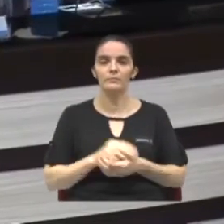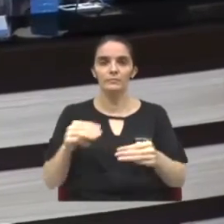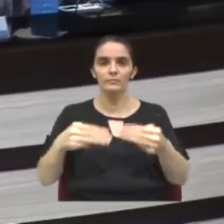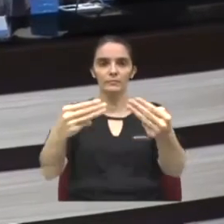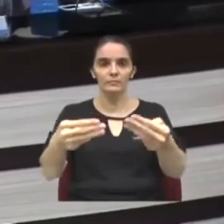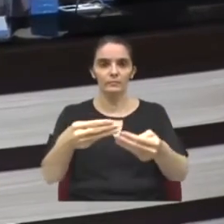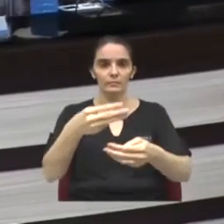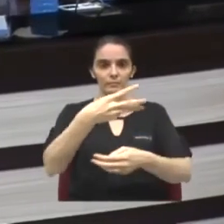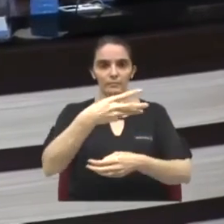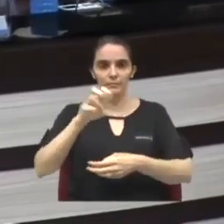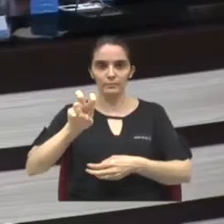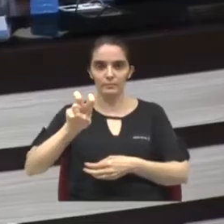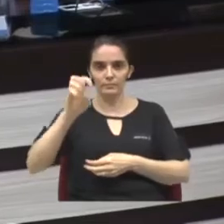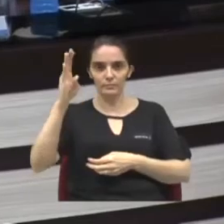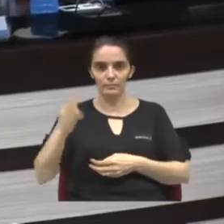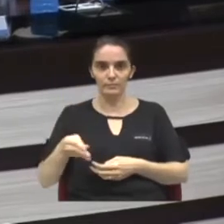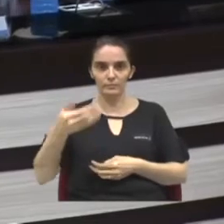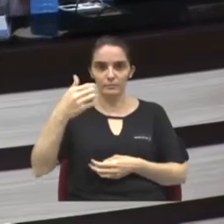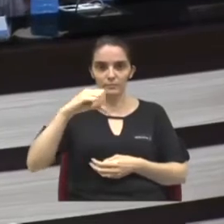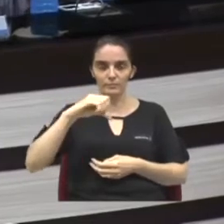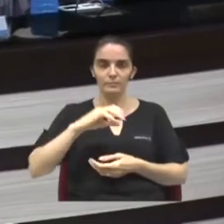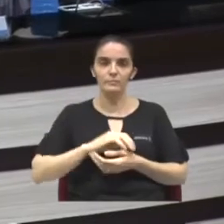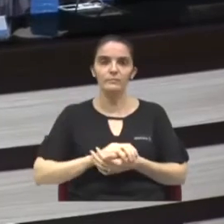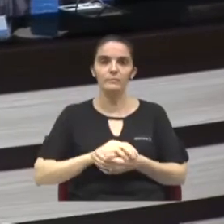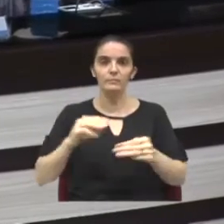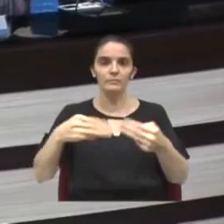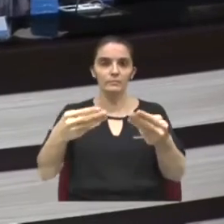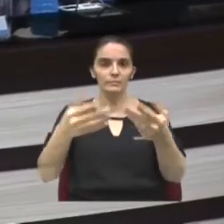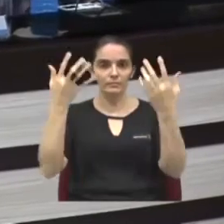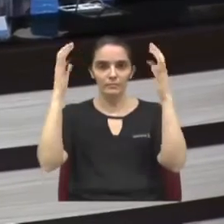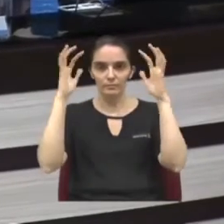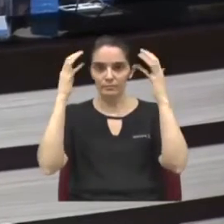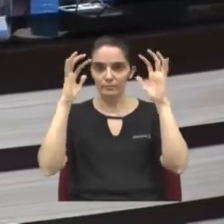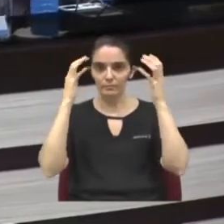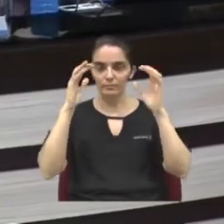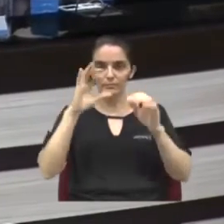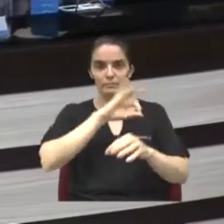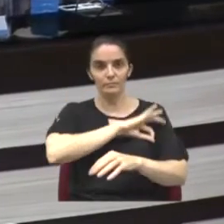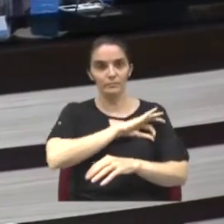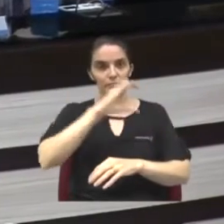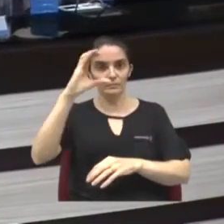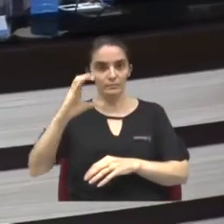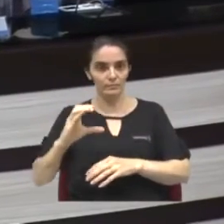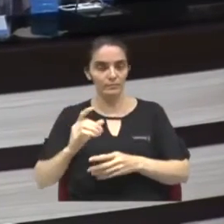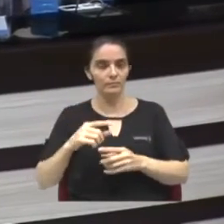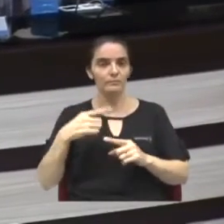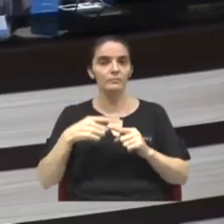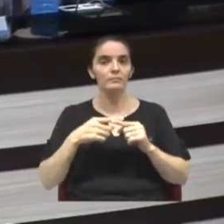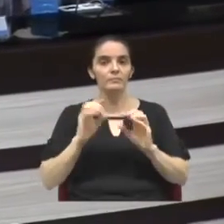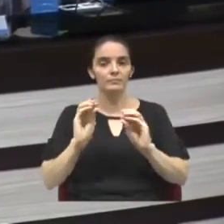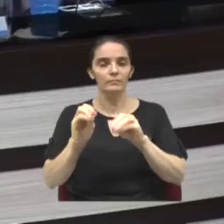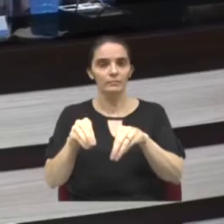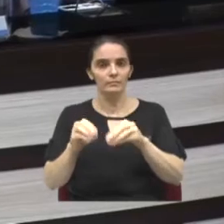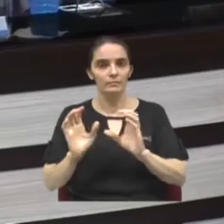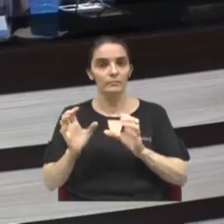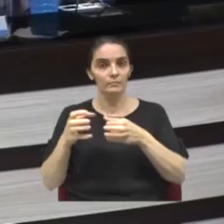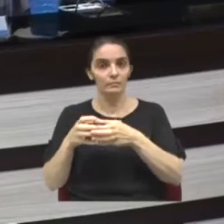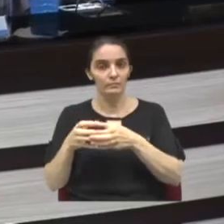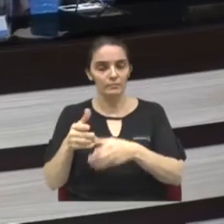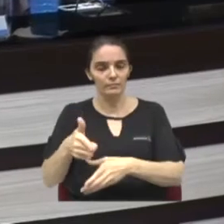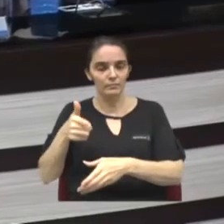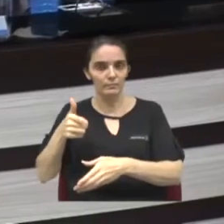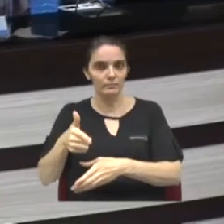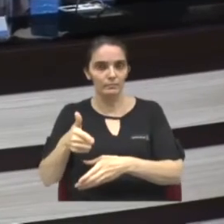Moção número 35/2019. Moção de aplauso à Polícia Civil pela instalação do Grupo Armado